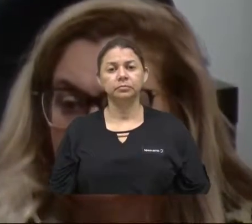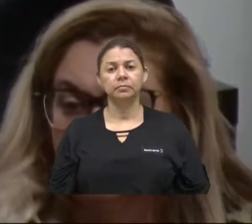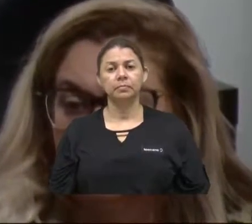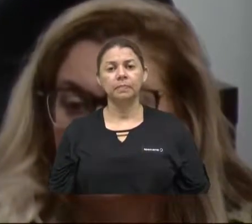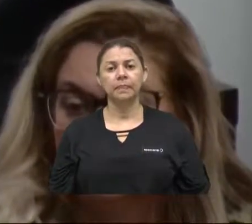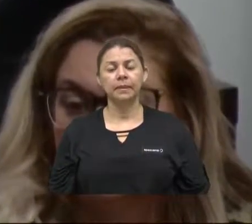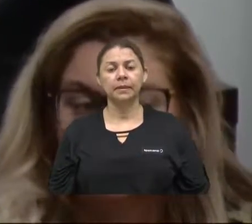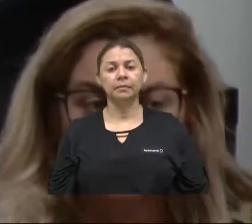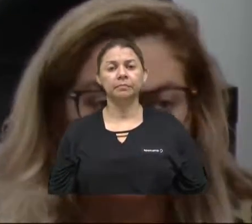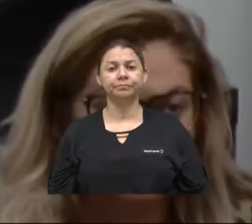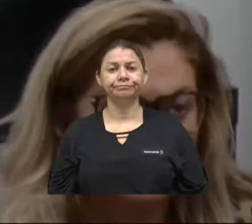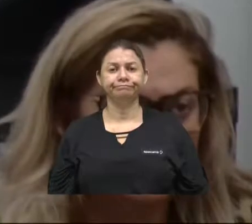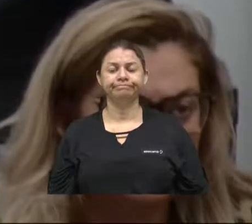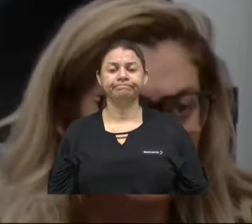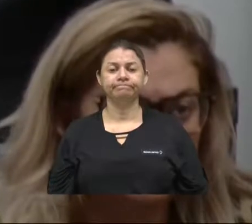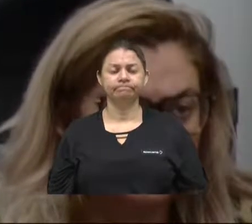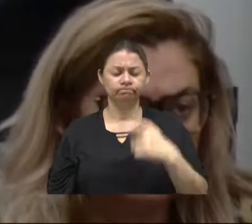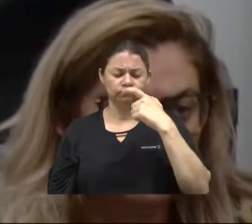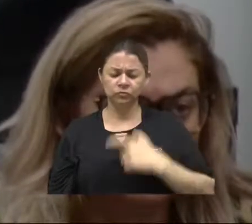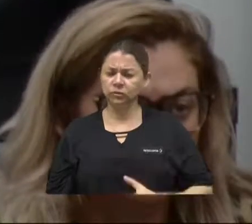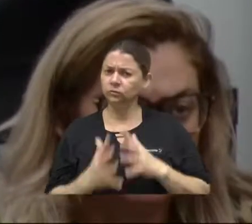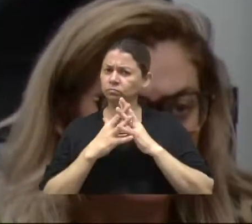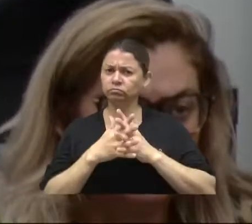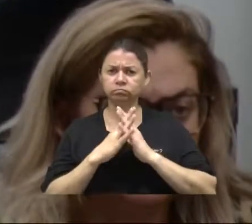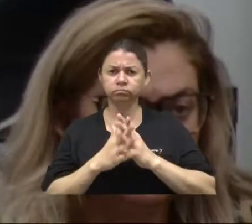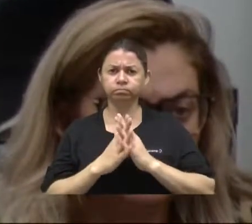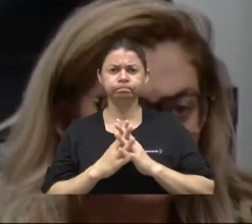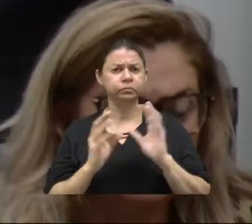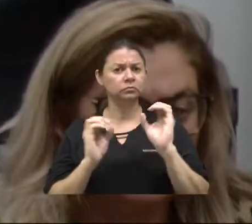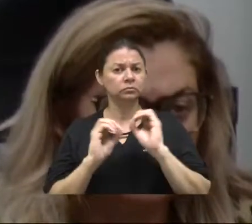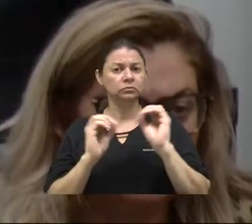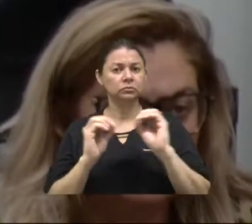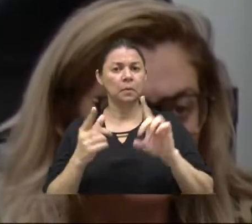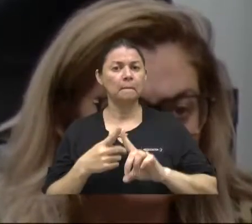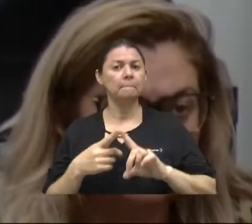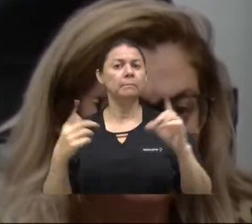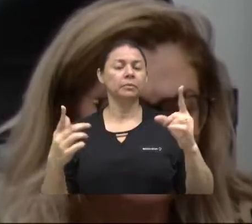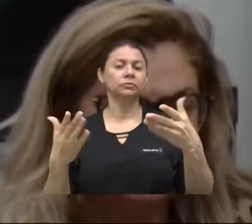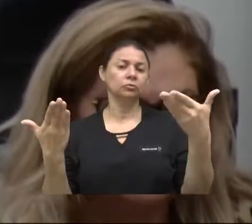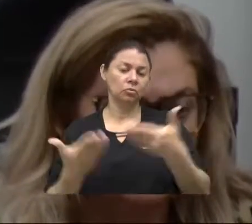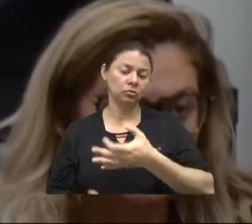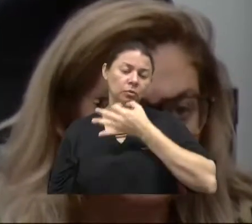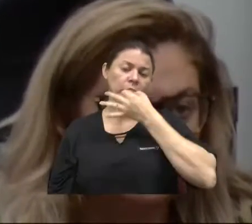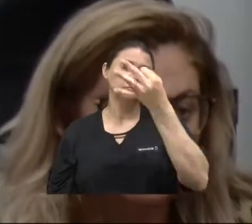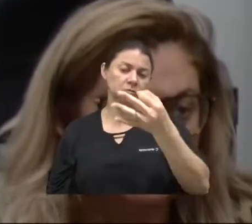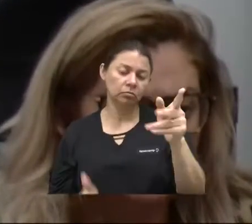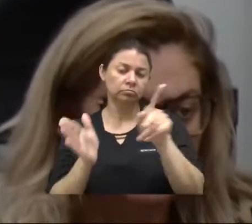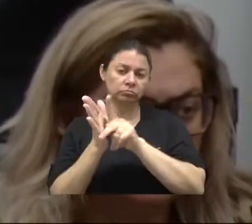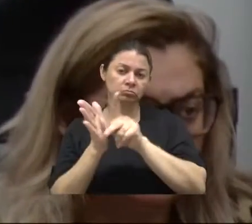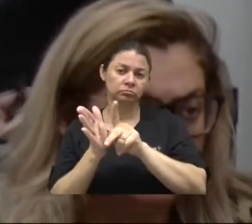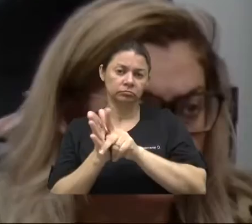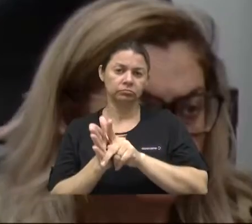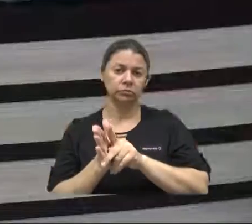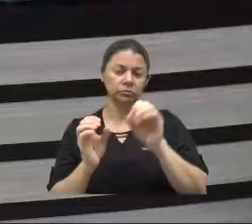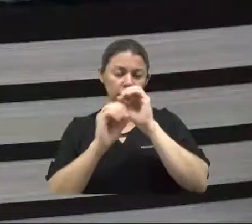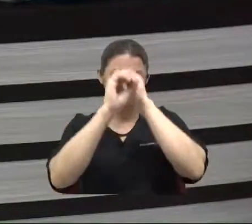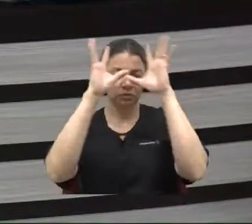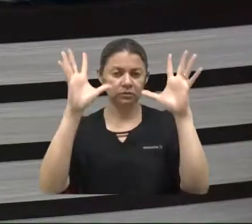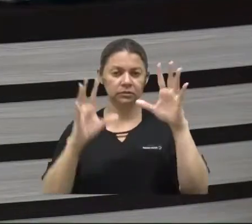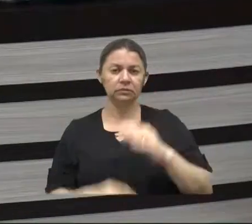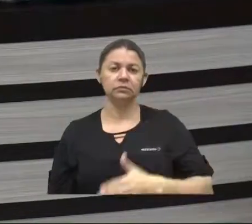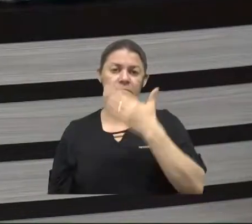essa confusão, não. Então, que fique claro aqui, colocadas as minhas palavras nesse plenário. Obrigado, presidente.